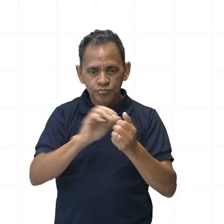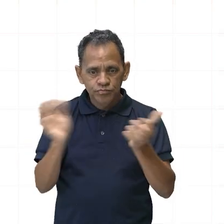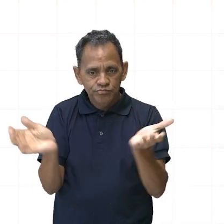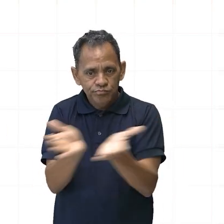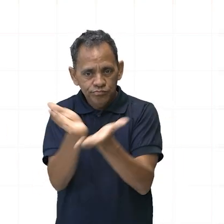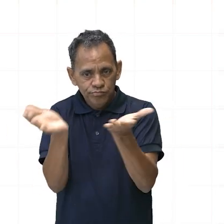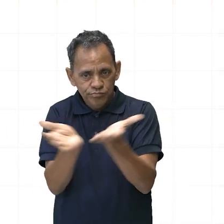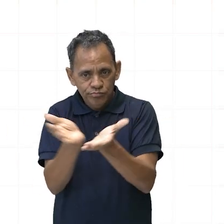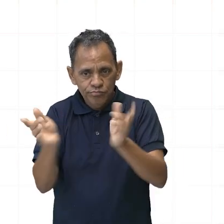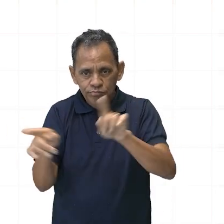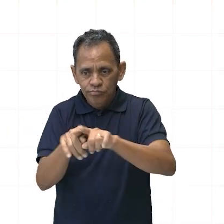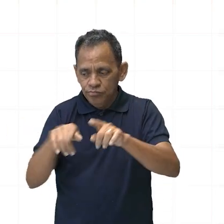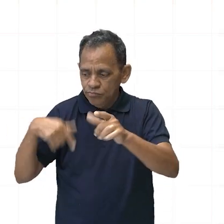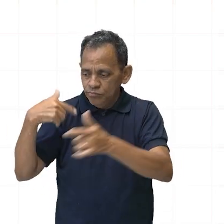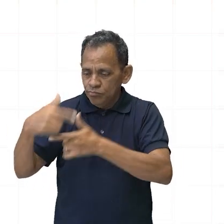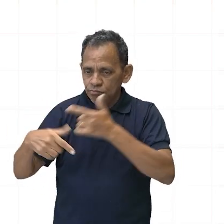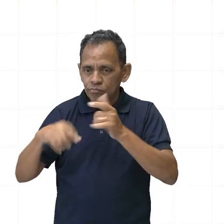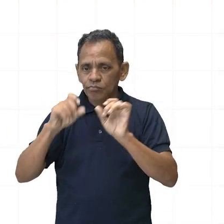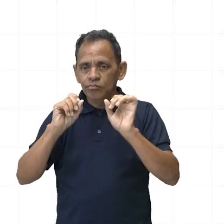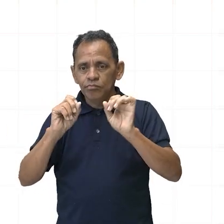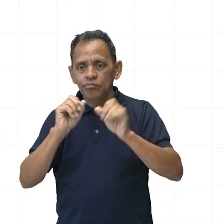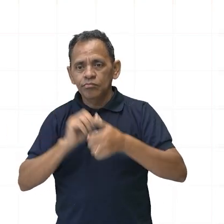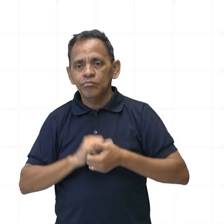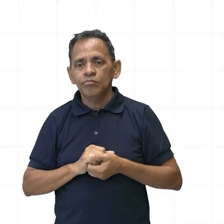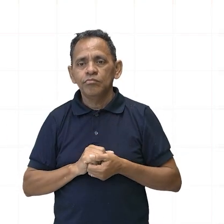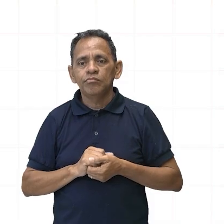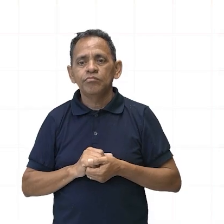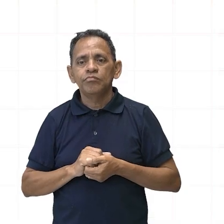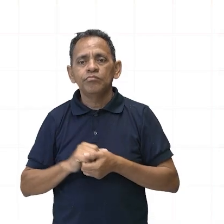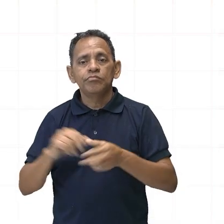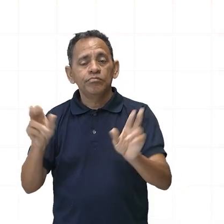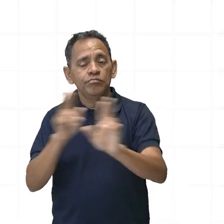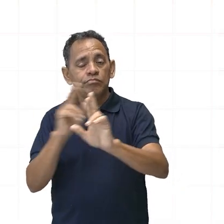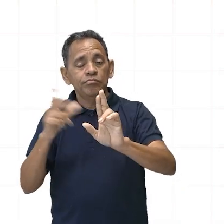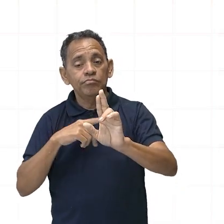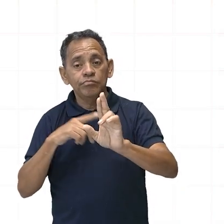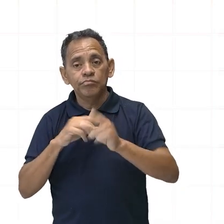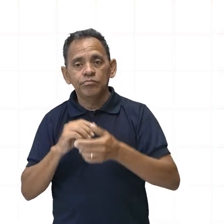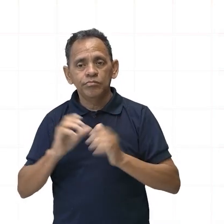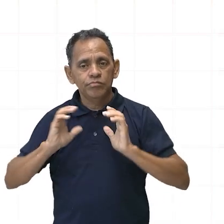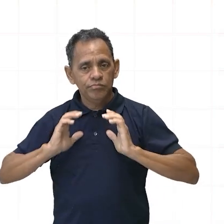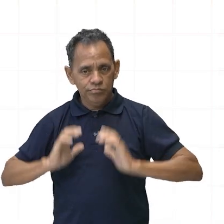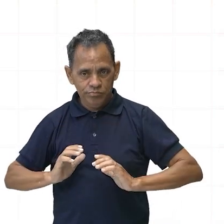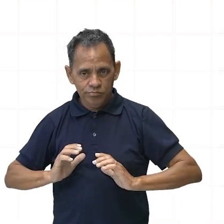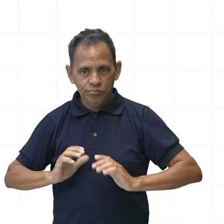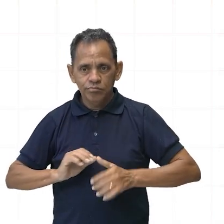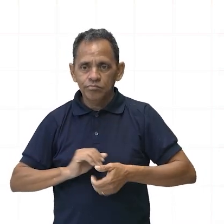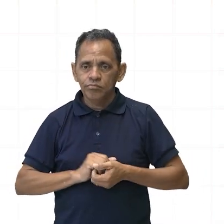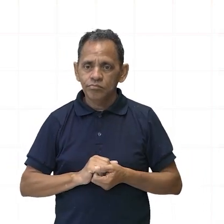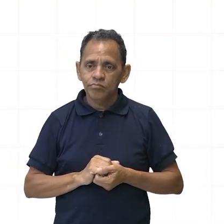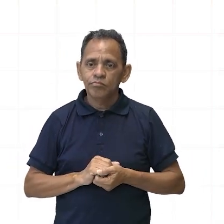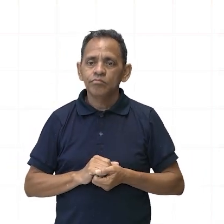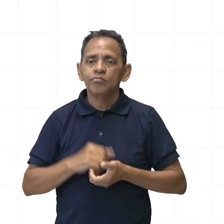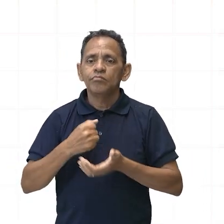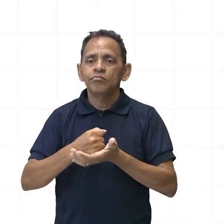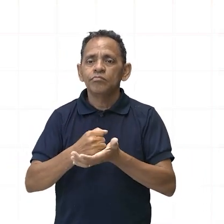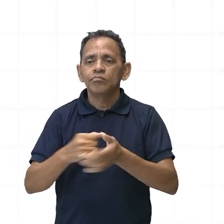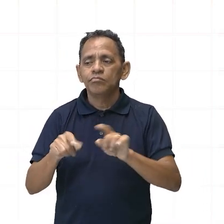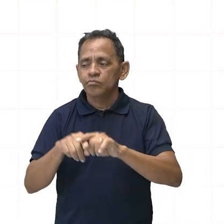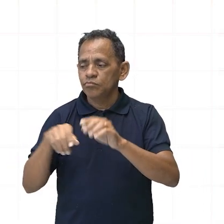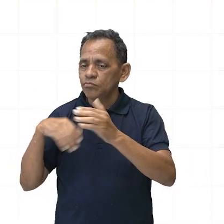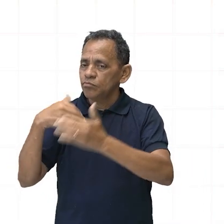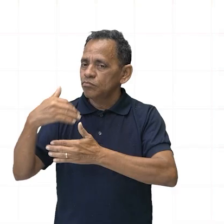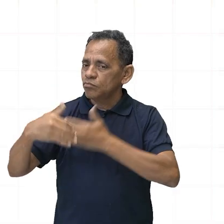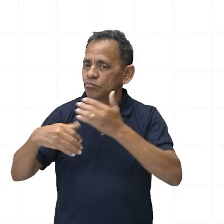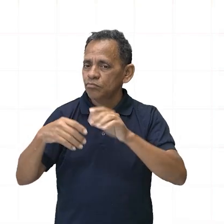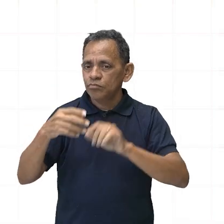Protestante, o trabalho ele passou a ser o quê? A ser associado a um valor moral e também a ajudar o